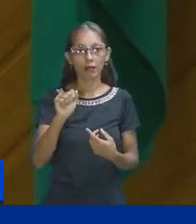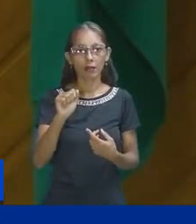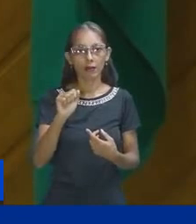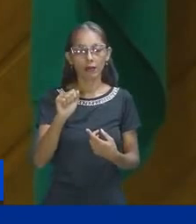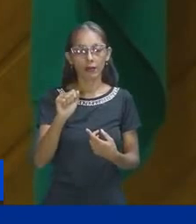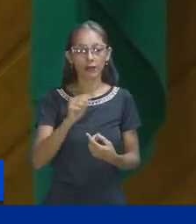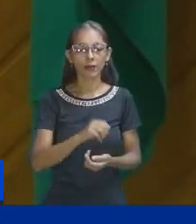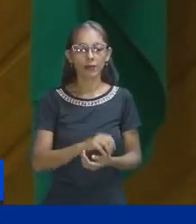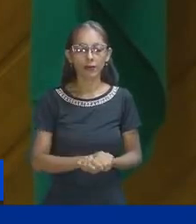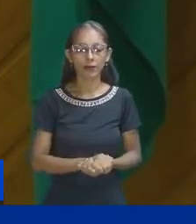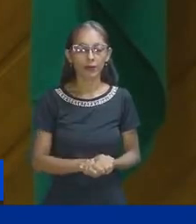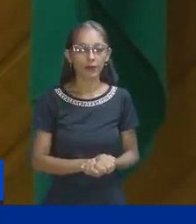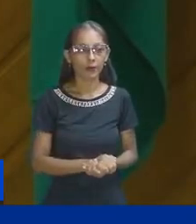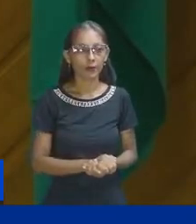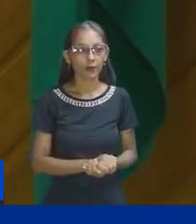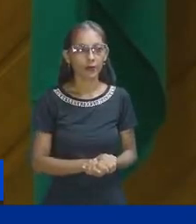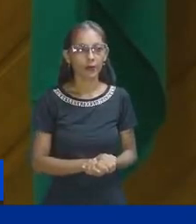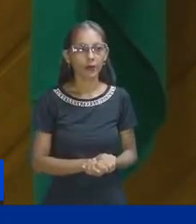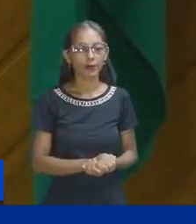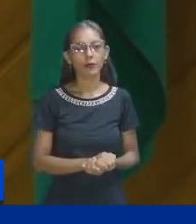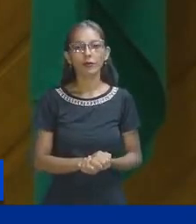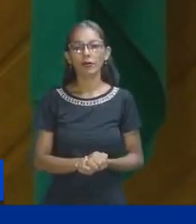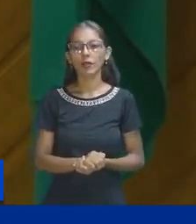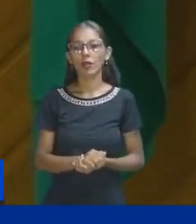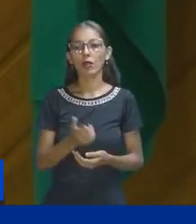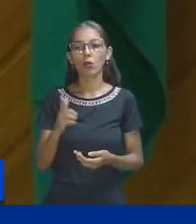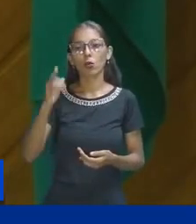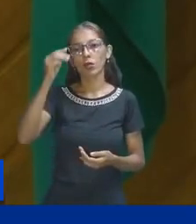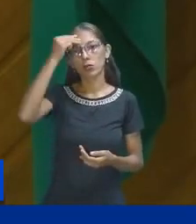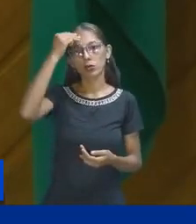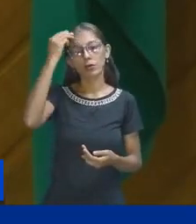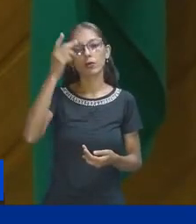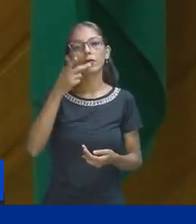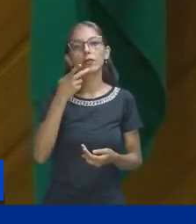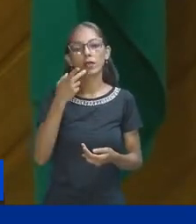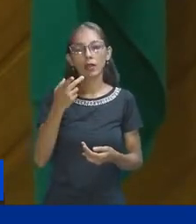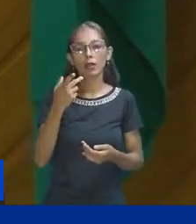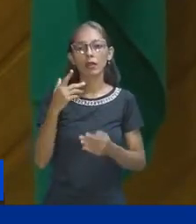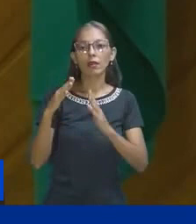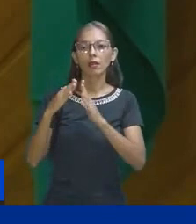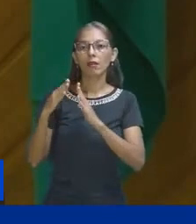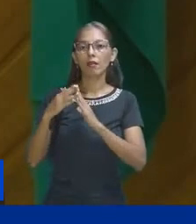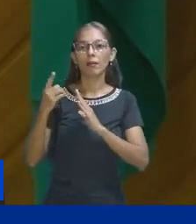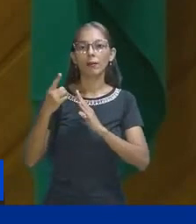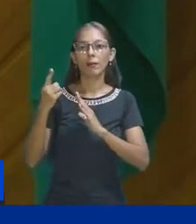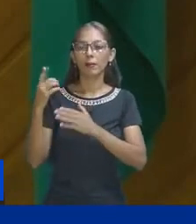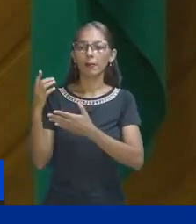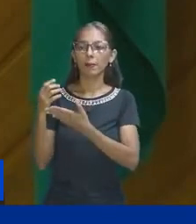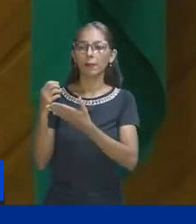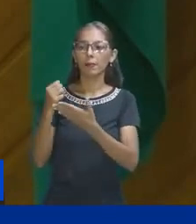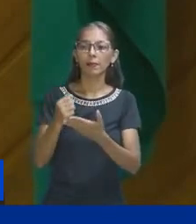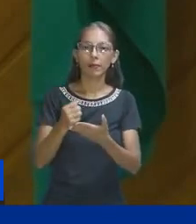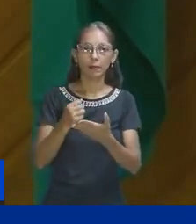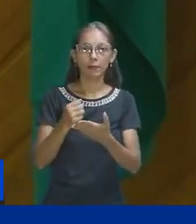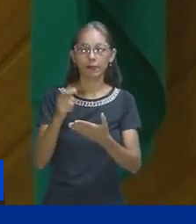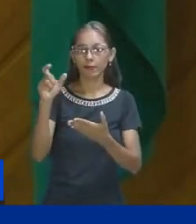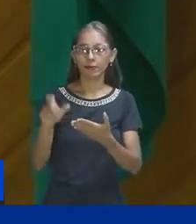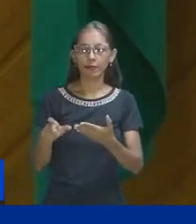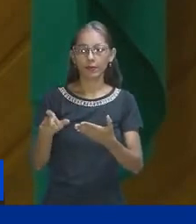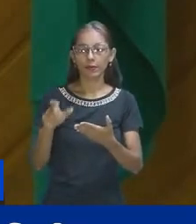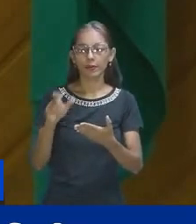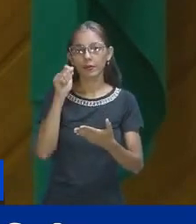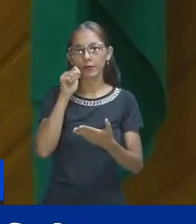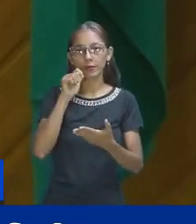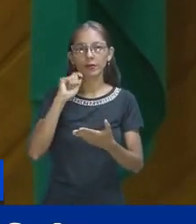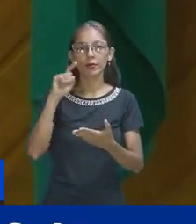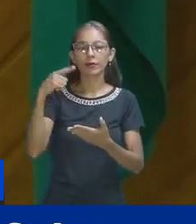carro, o carro pegou eles e depois, na outra casa, ela, quem entregou os santinhos para eles.